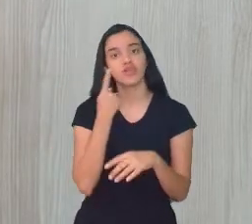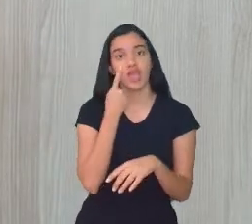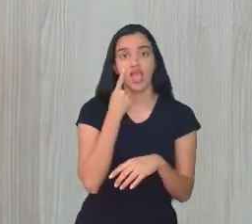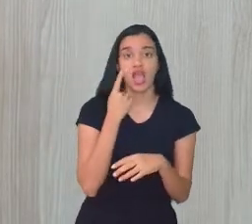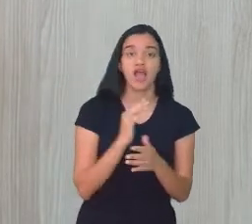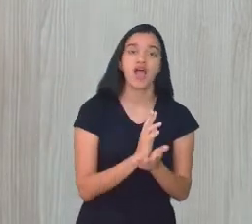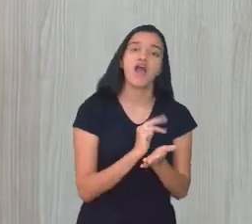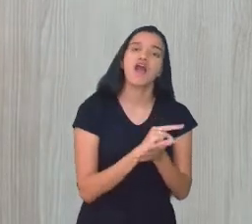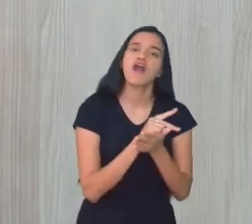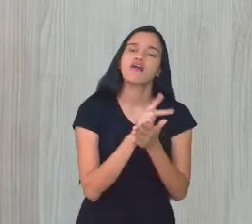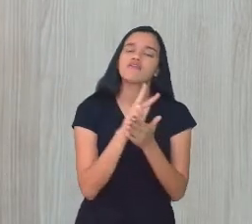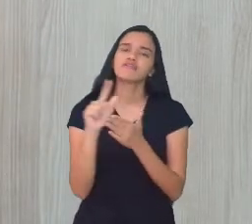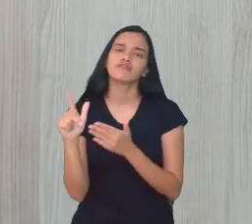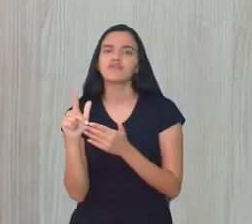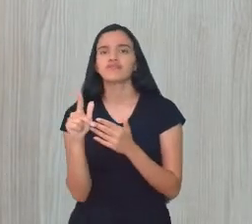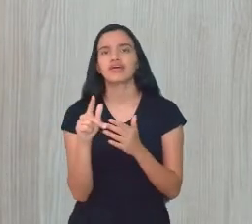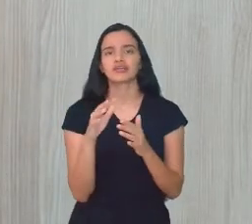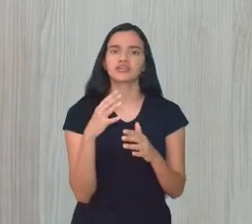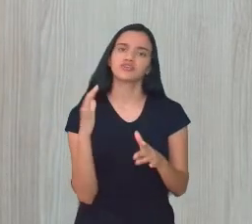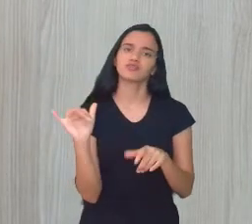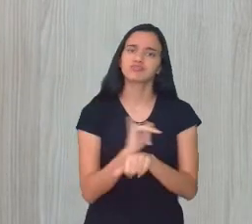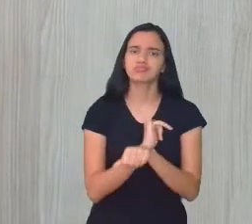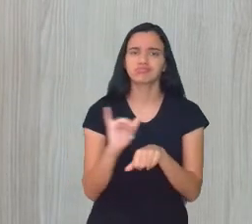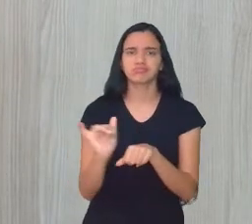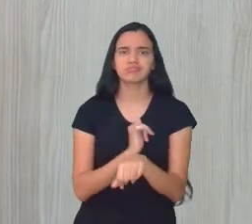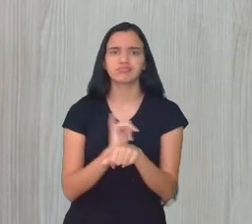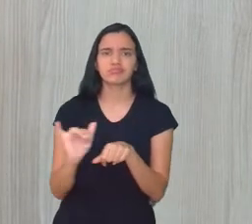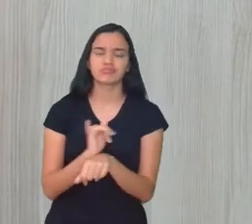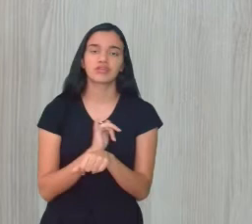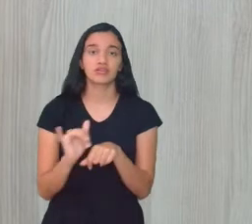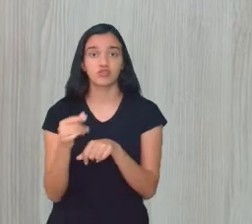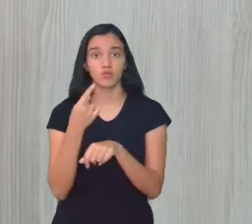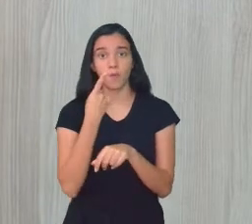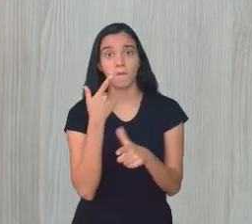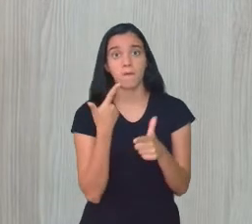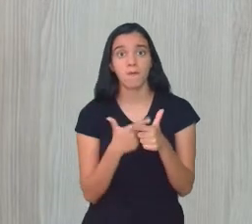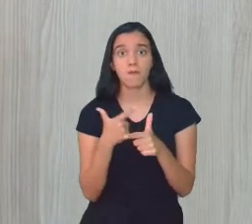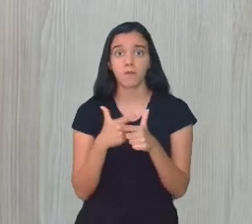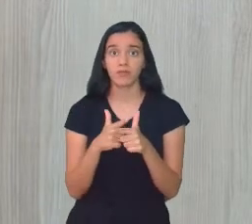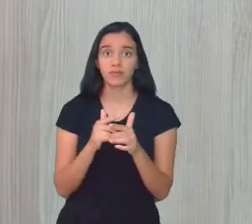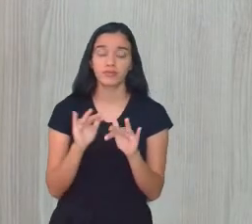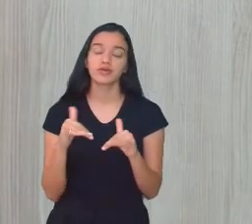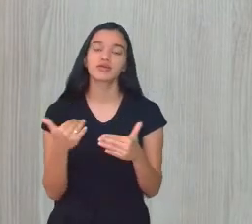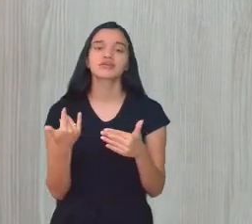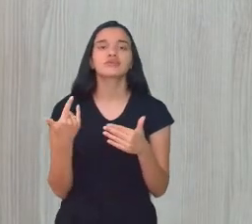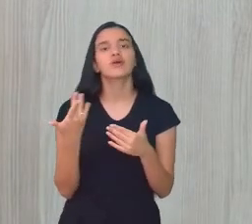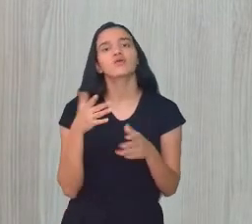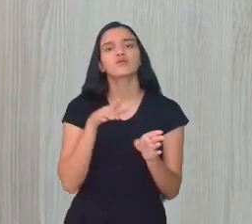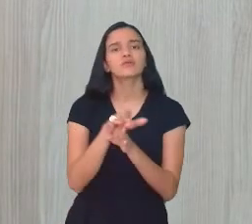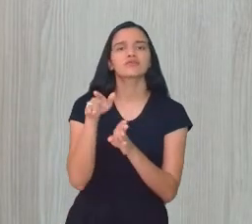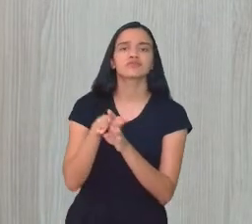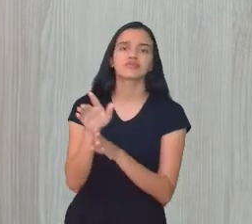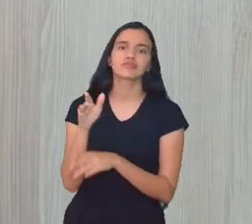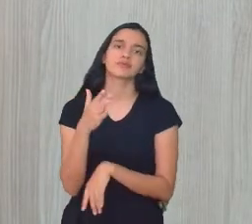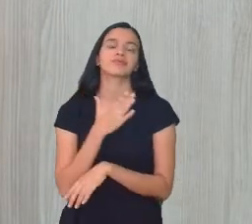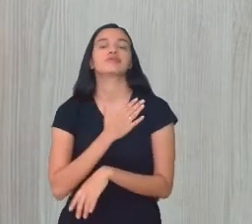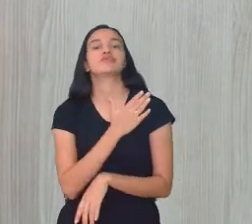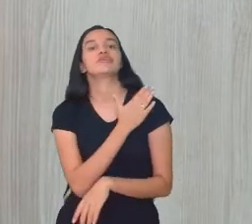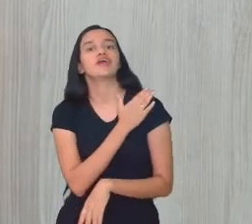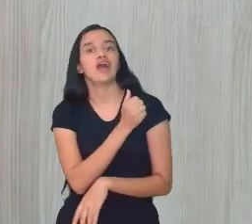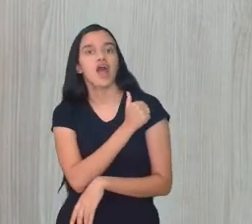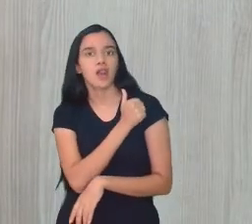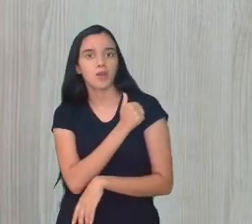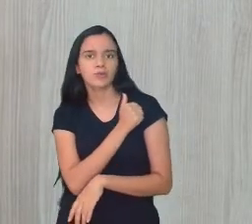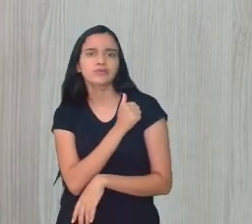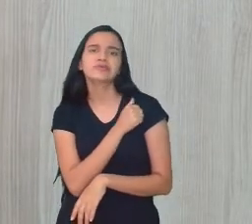tem várias possibilidades dentro de uma única situação envolvendo matemática. Então é o que eu sempre digo para os meus alunos.